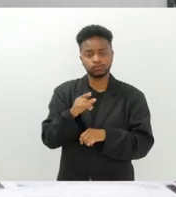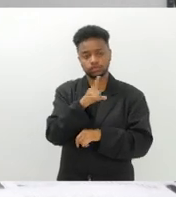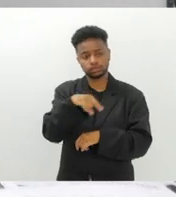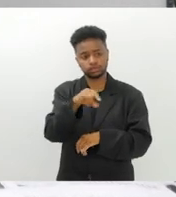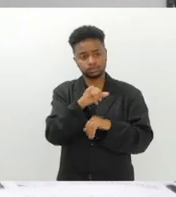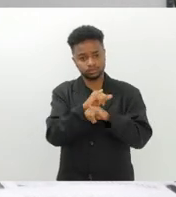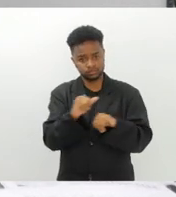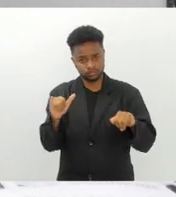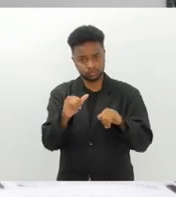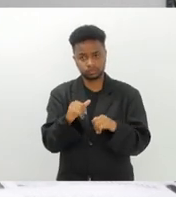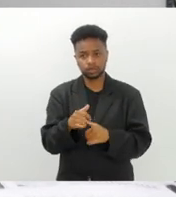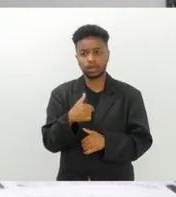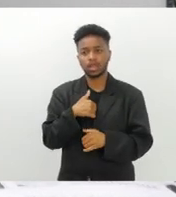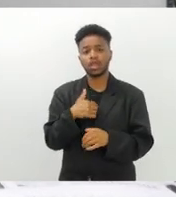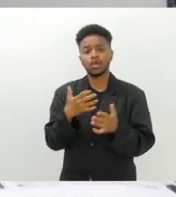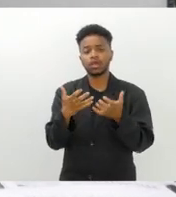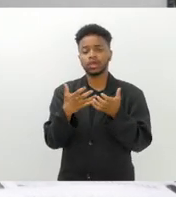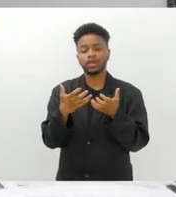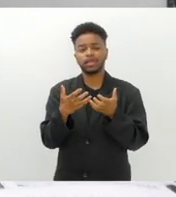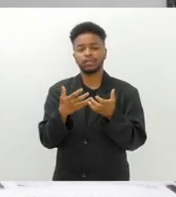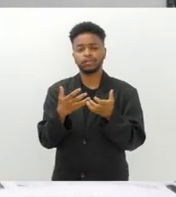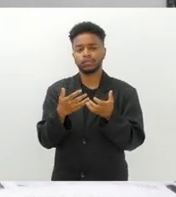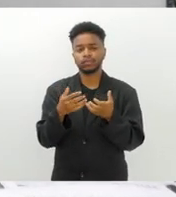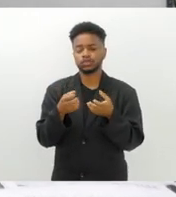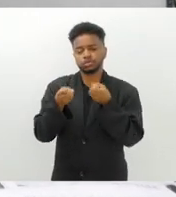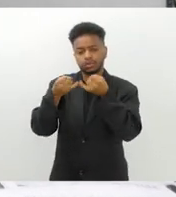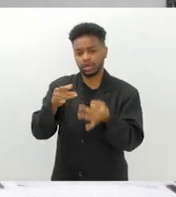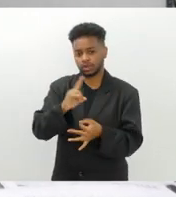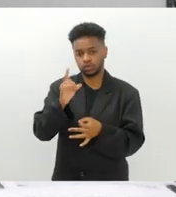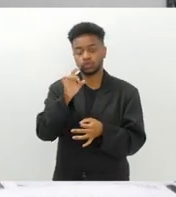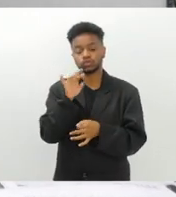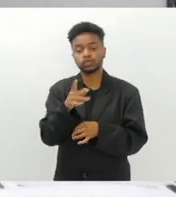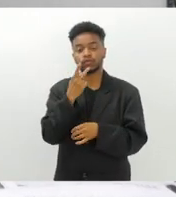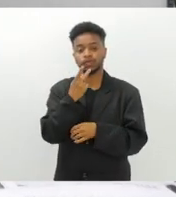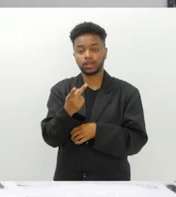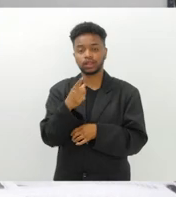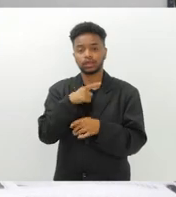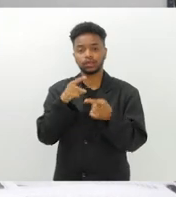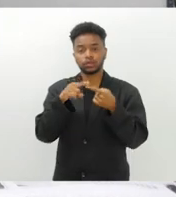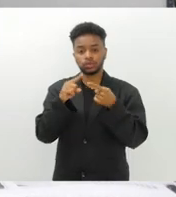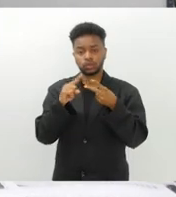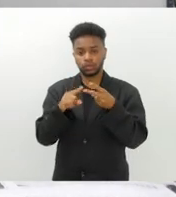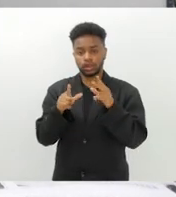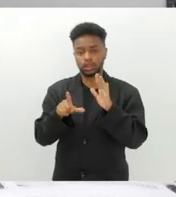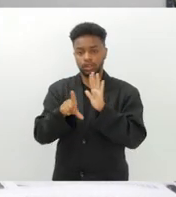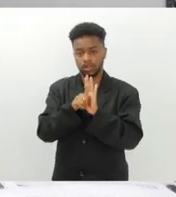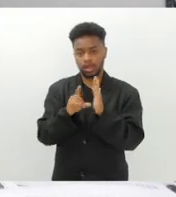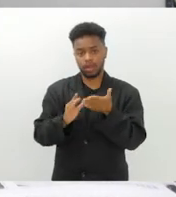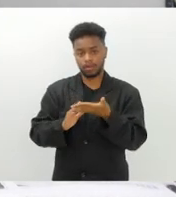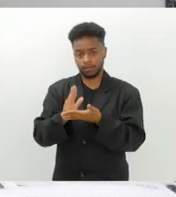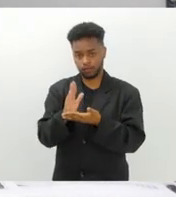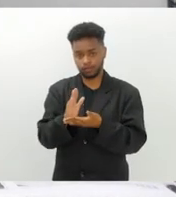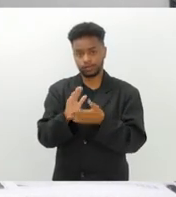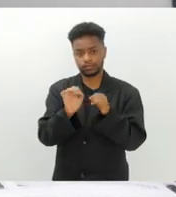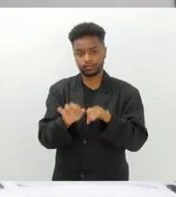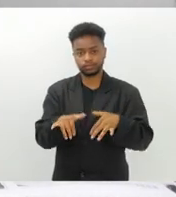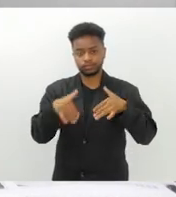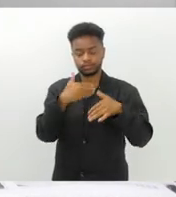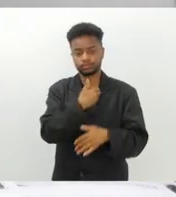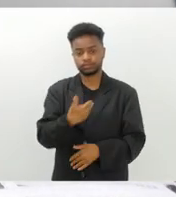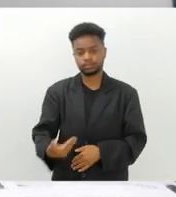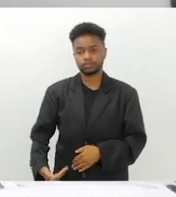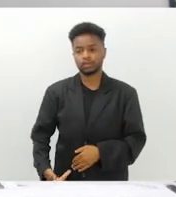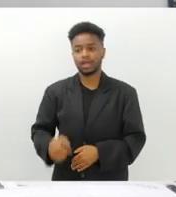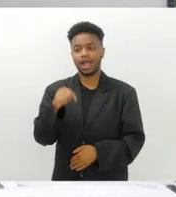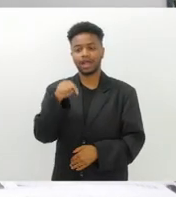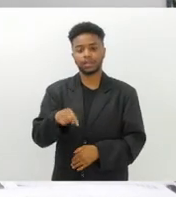queria, só assim, sem explicar, apenas mencionar duas leis que foram aprovadas em audiências públicas feitas nessa